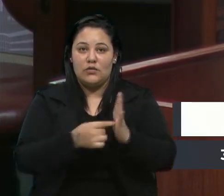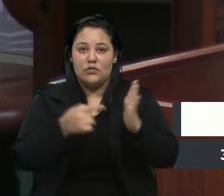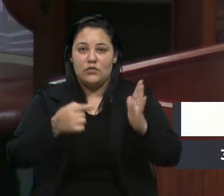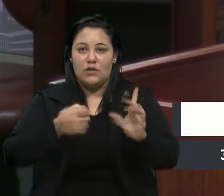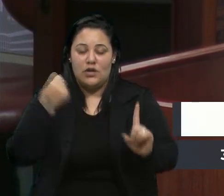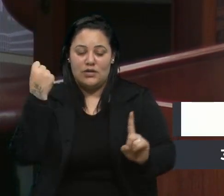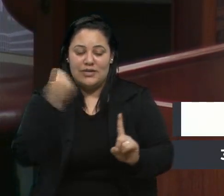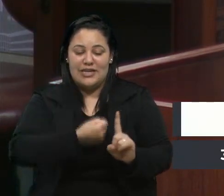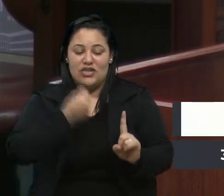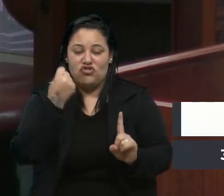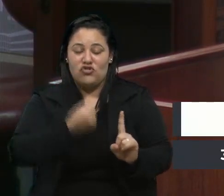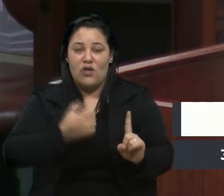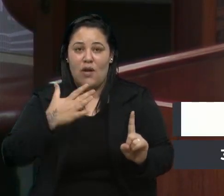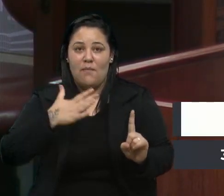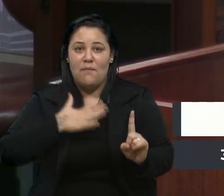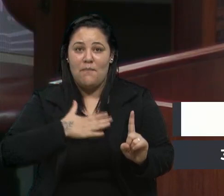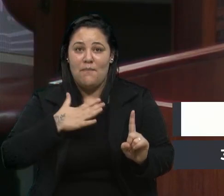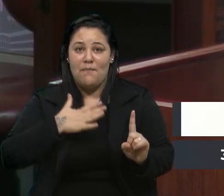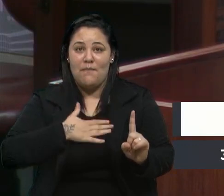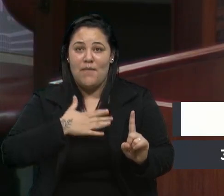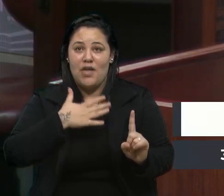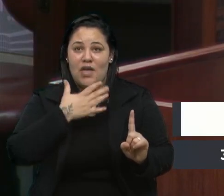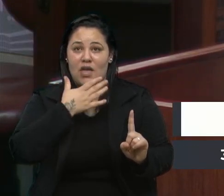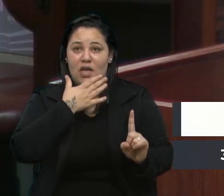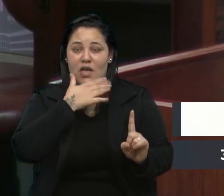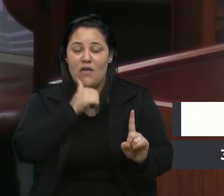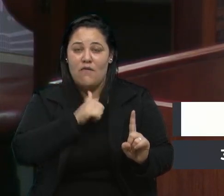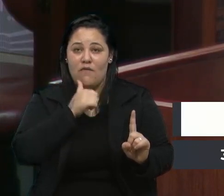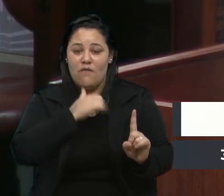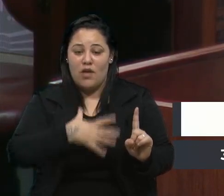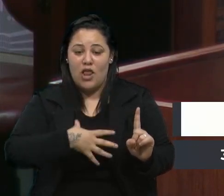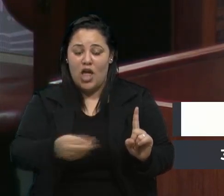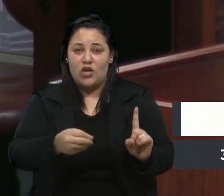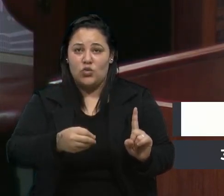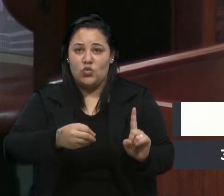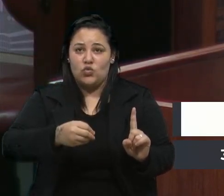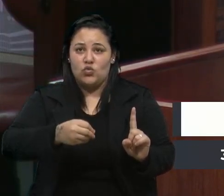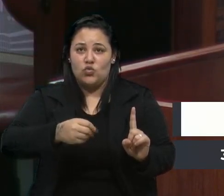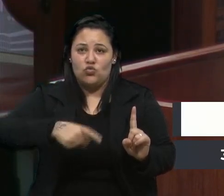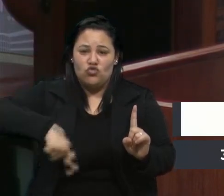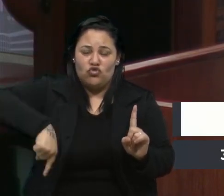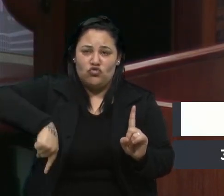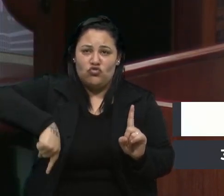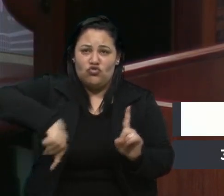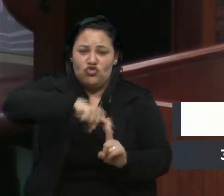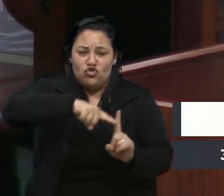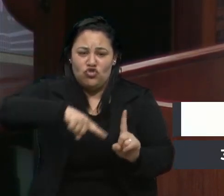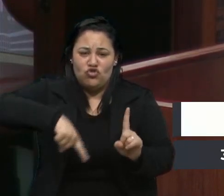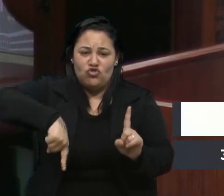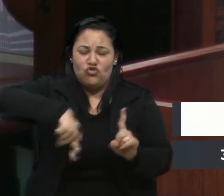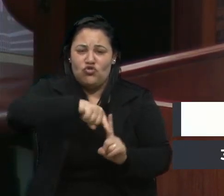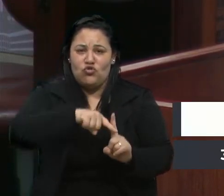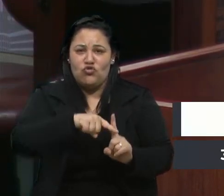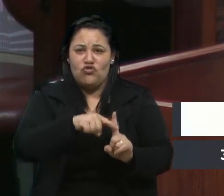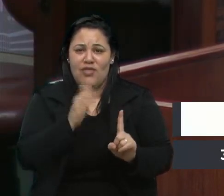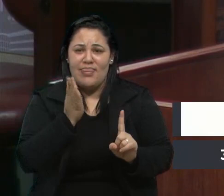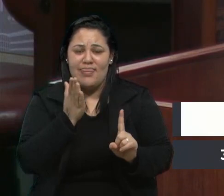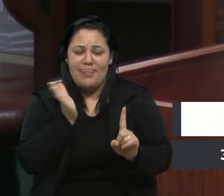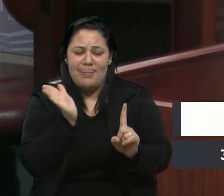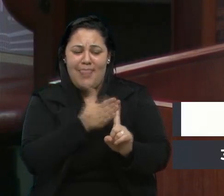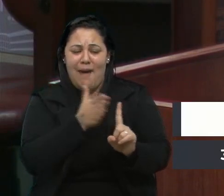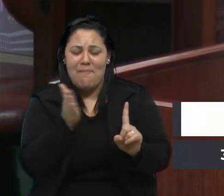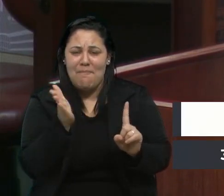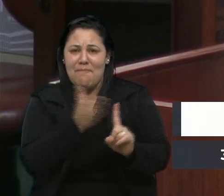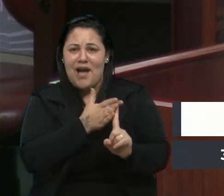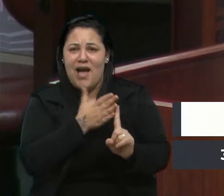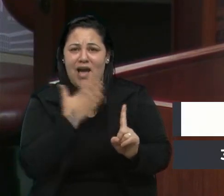minha filha com chutes, tapas na boca e beliscões, relata a mulher que compareceu na delegacia na última